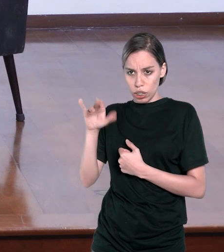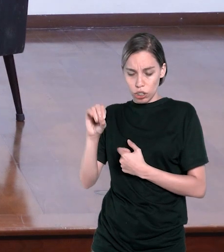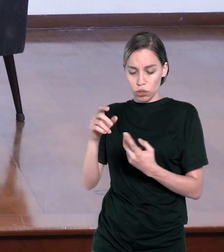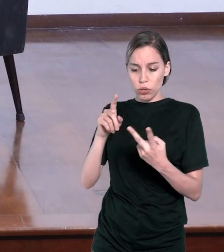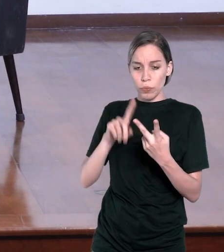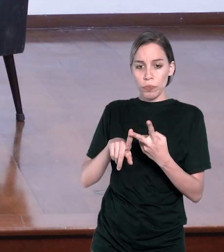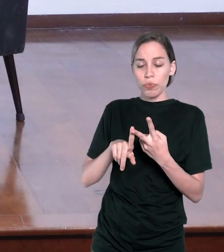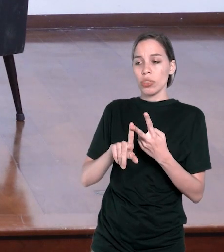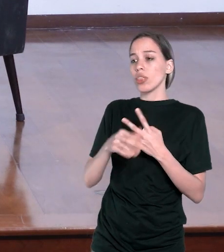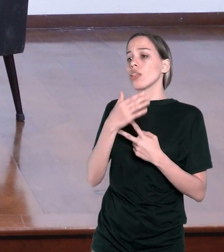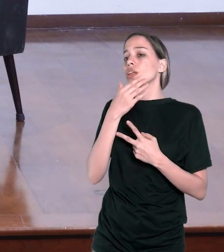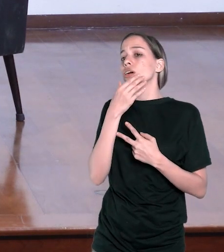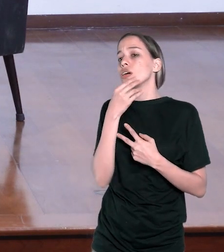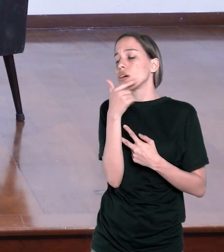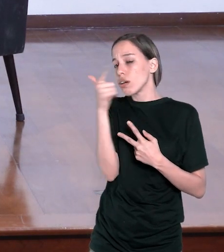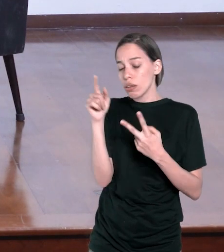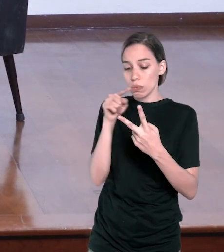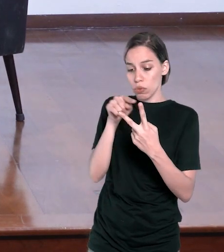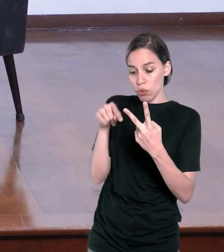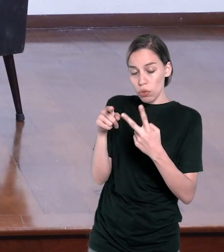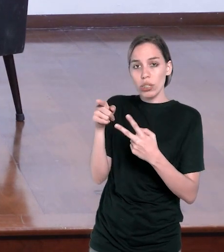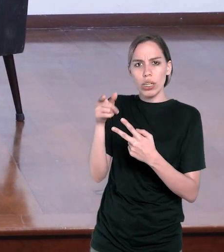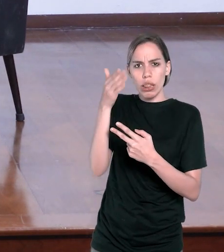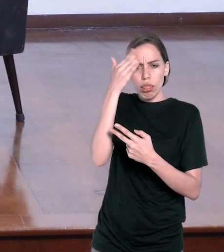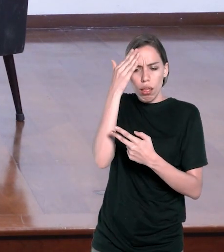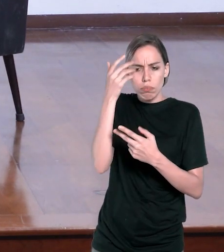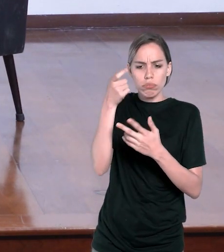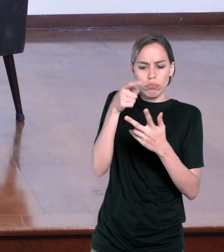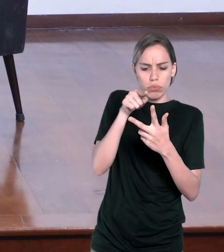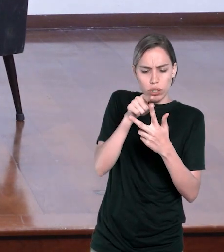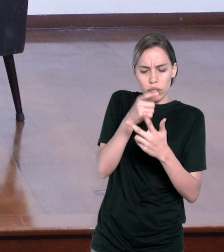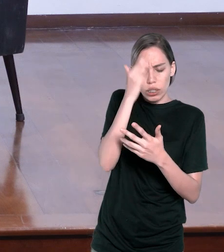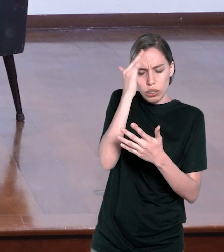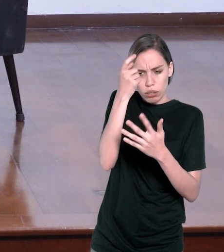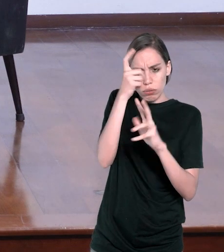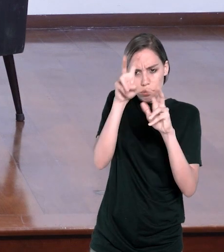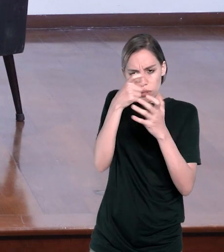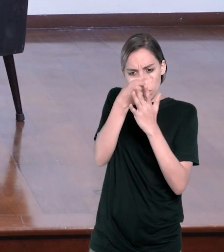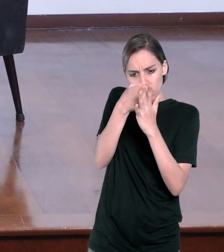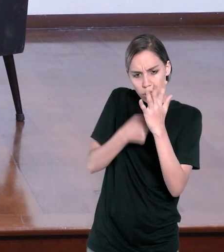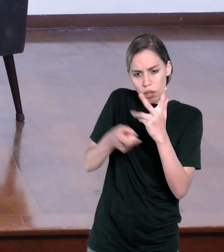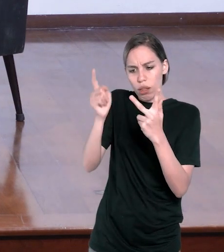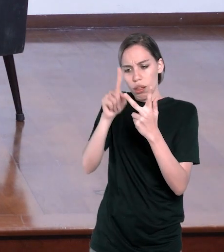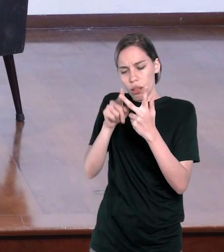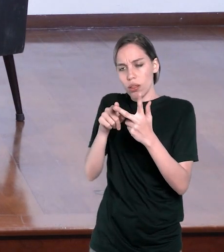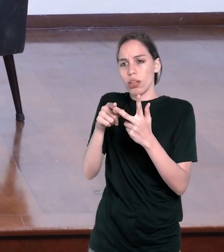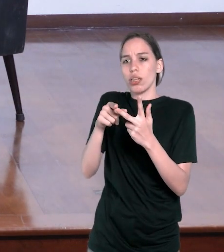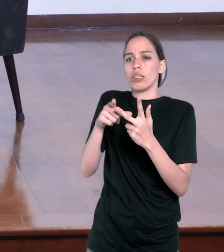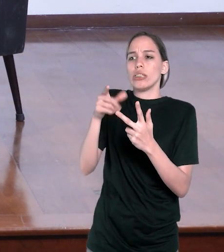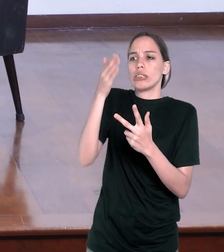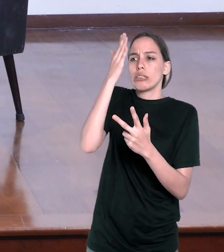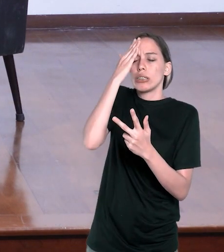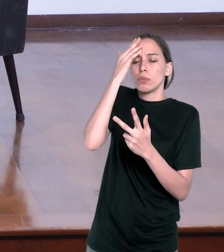Sérgio Augusto vai entender toda a parte de texto. E é um cara muito, muito sério, muito, né? O Sérgio Augusto tem uma cultura imensa. E